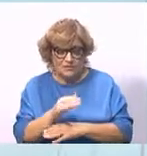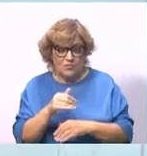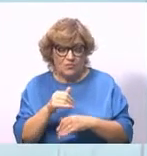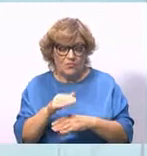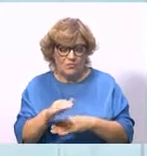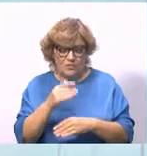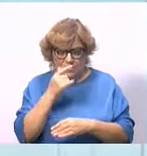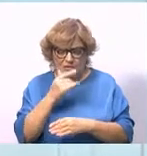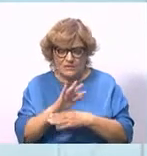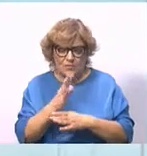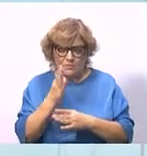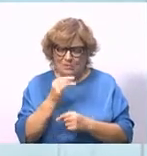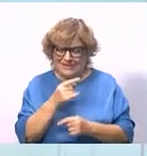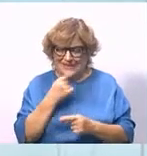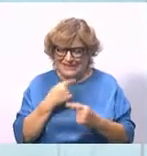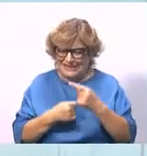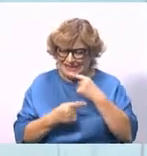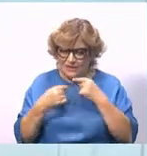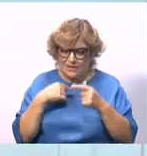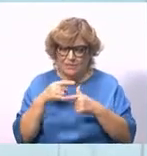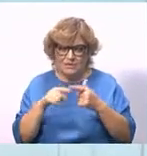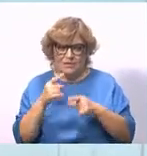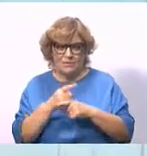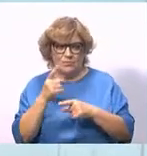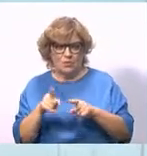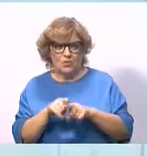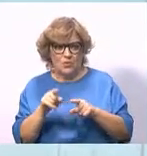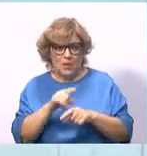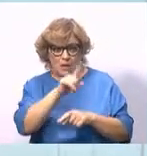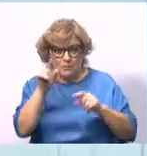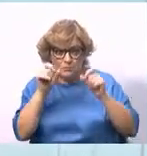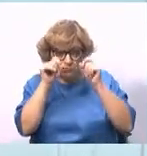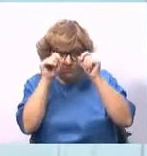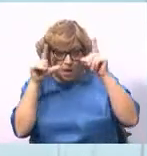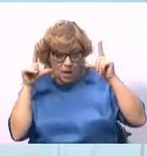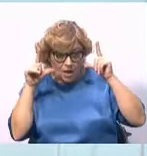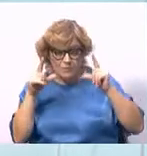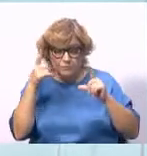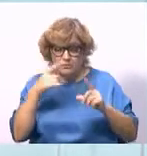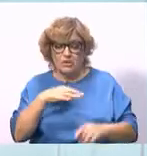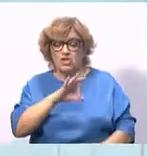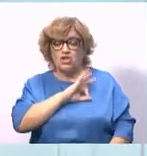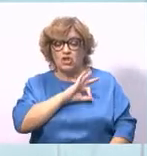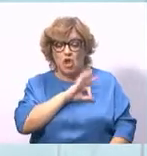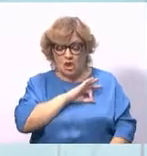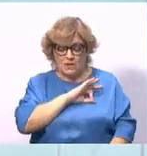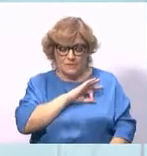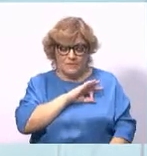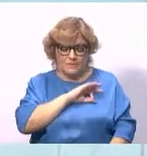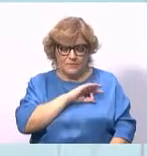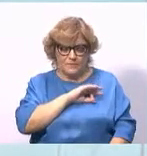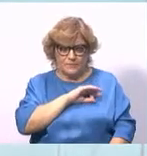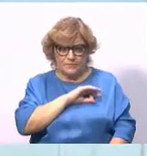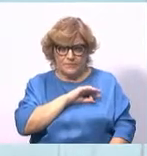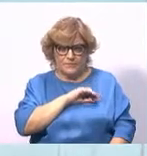um exemplo muito caricato, e eu quero partilhar no sentido de uma alerta. Uma senhora que